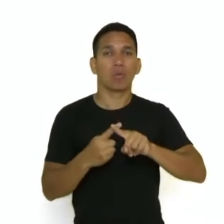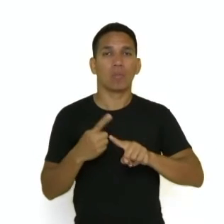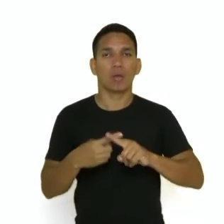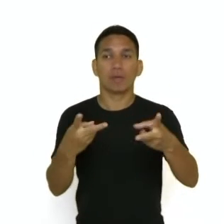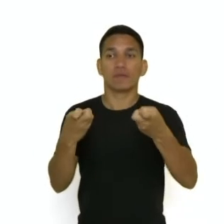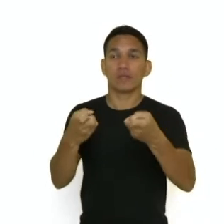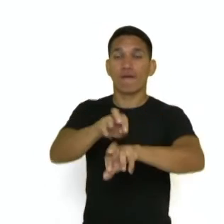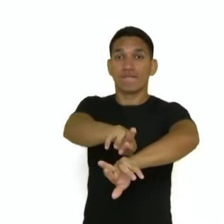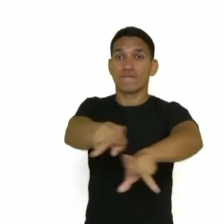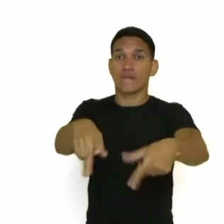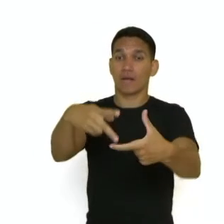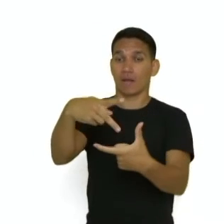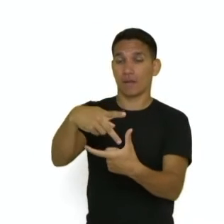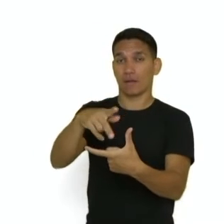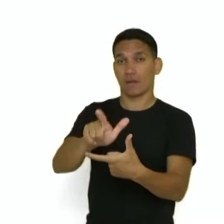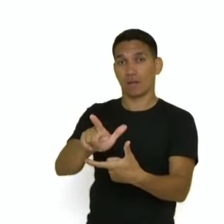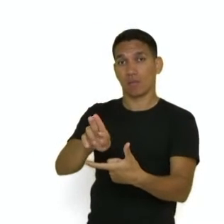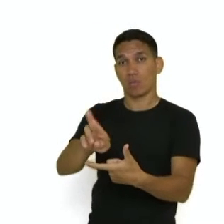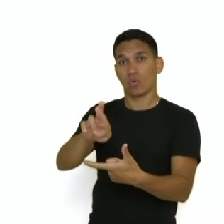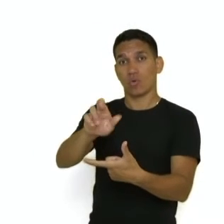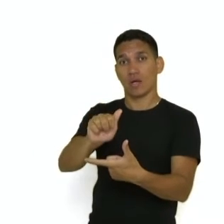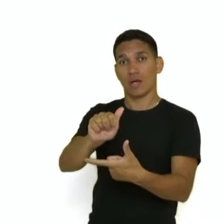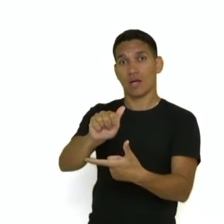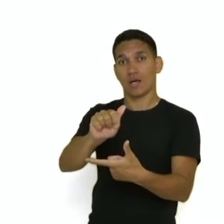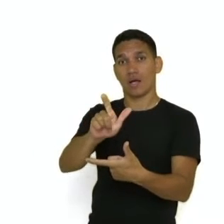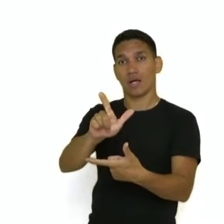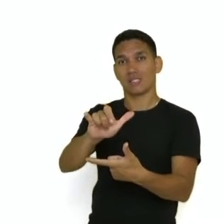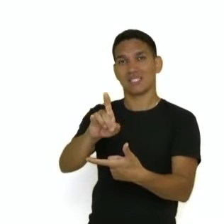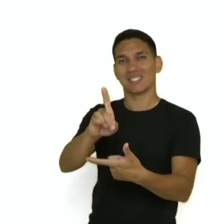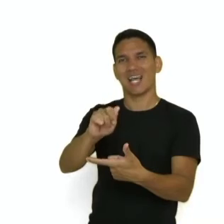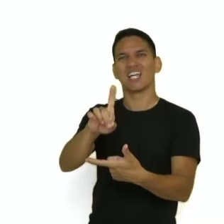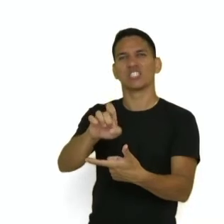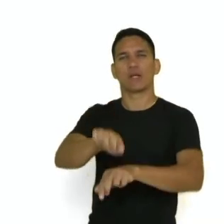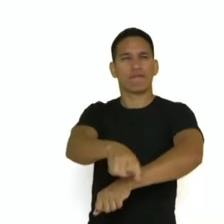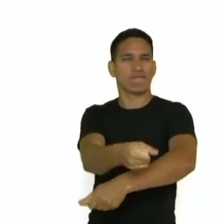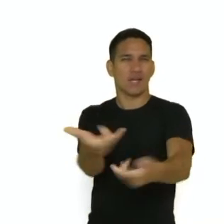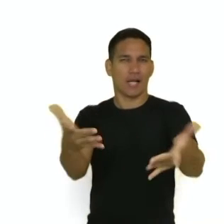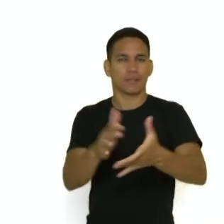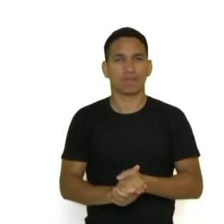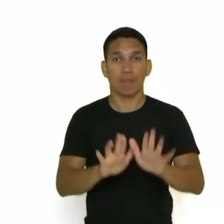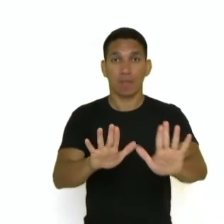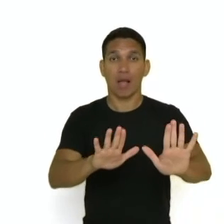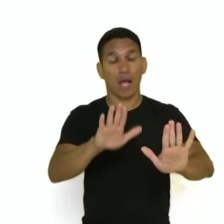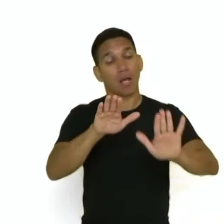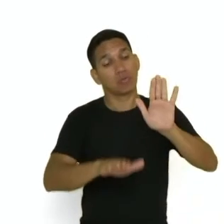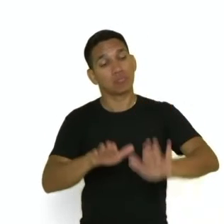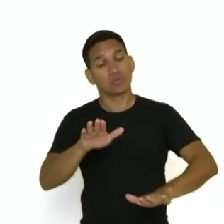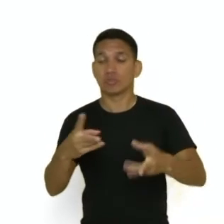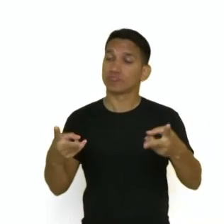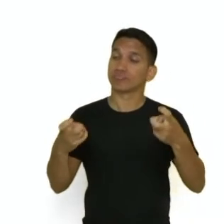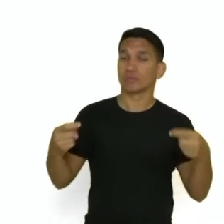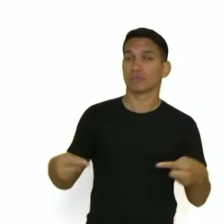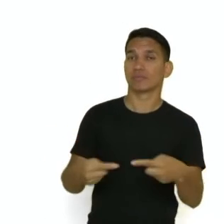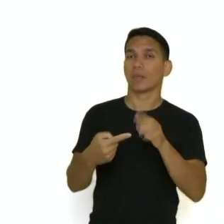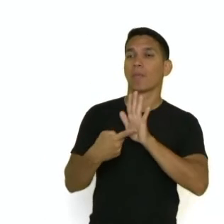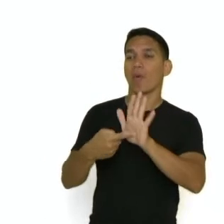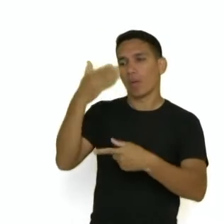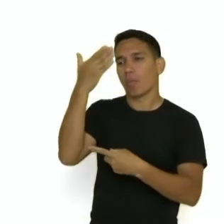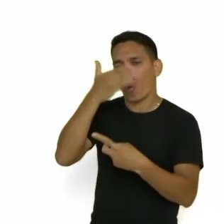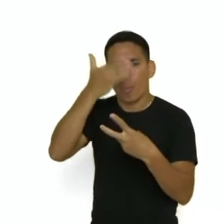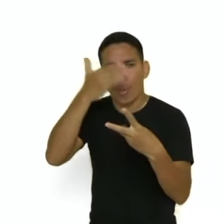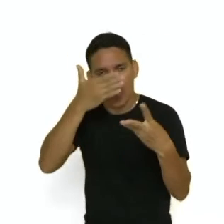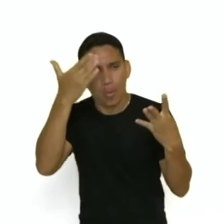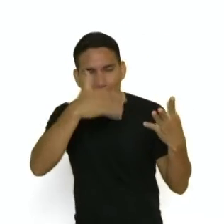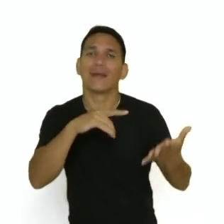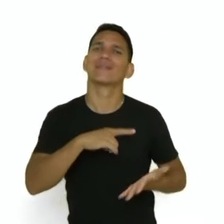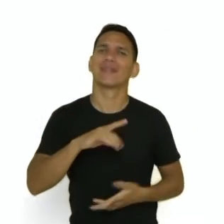pluralidade. Palavra-chave essa. Já a noção de relativismo enfatiza a legitimidade das diversas manifestações